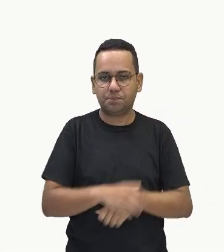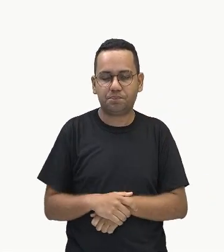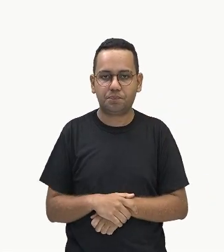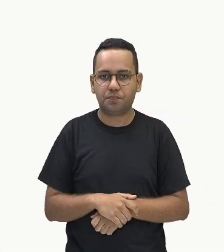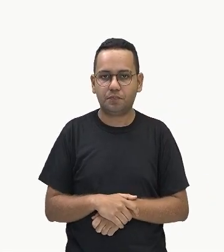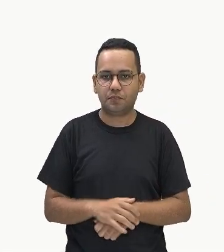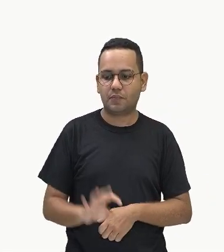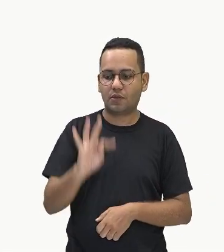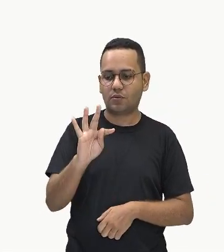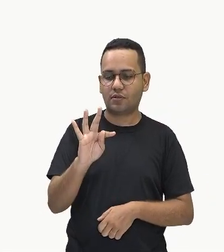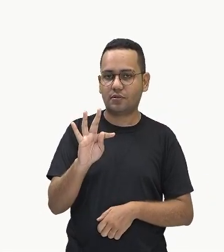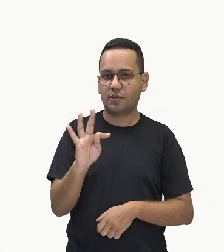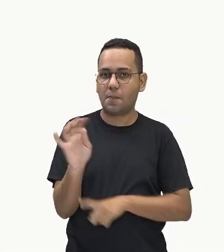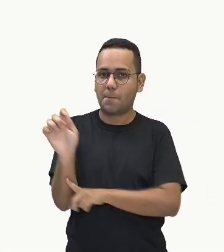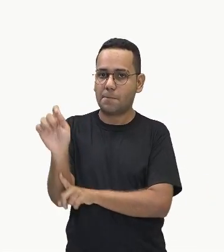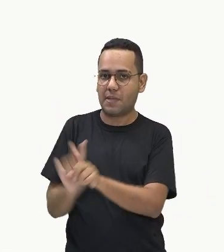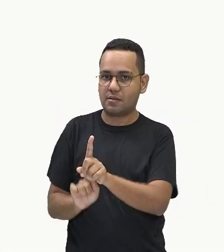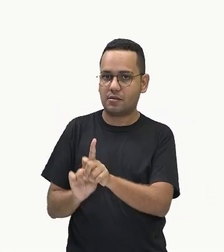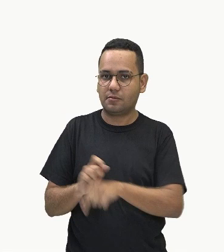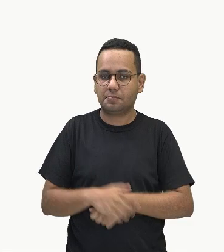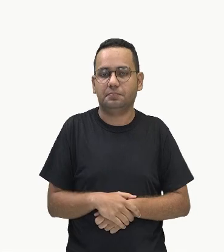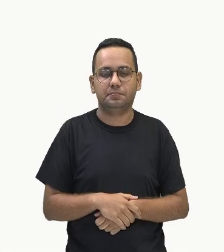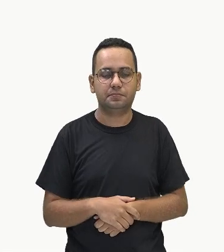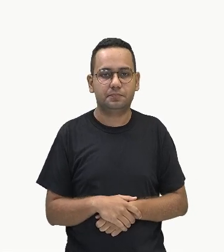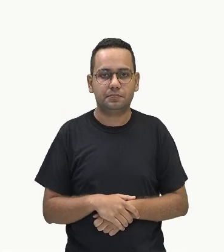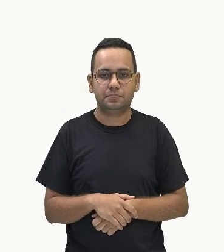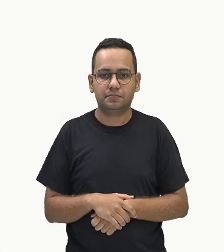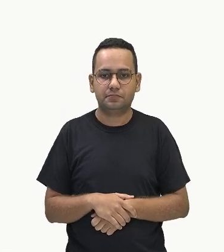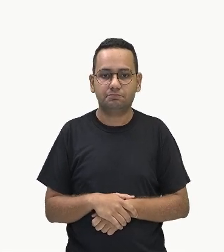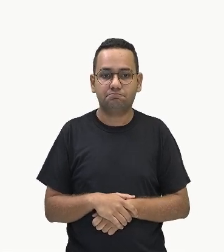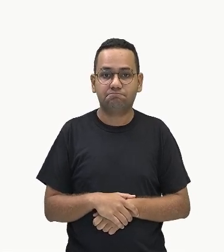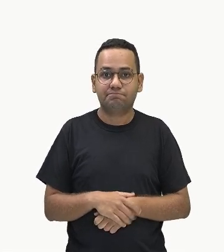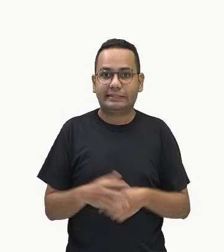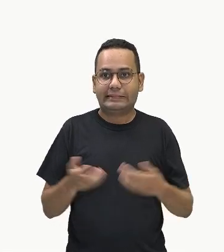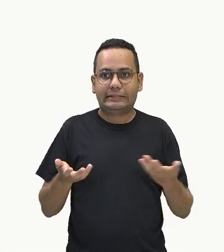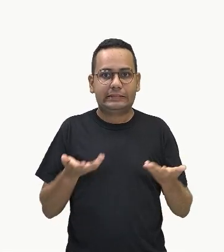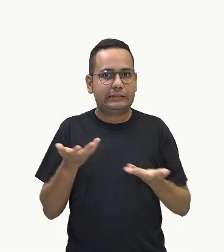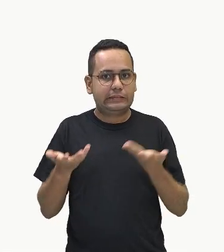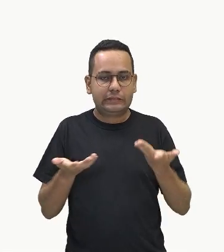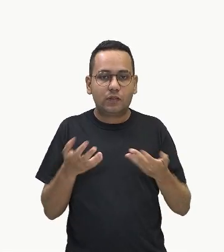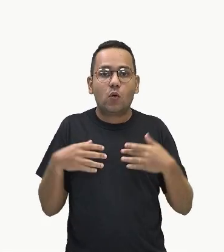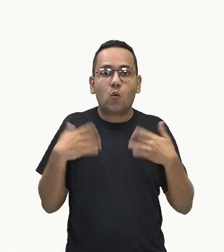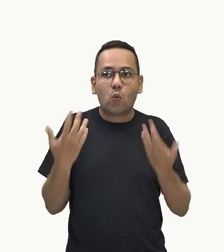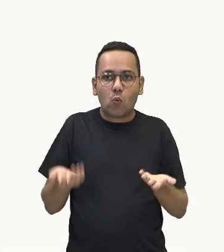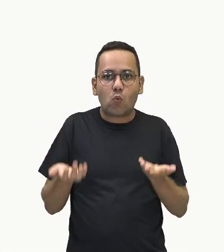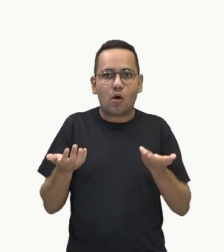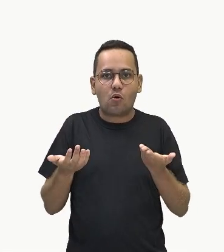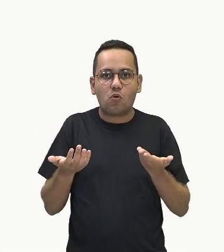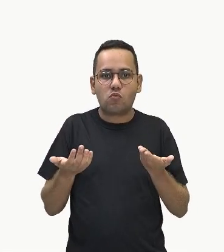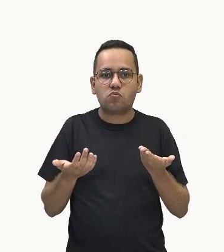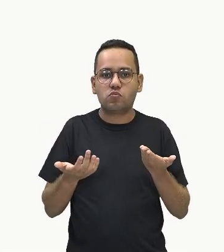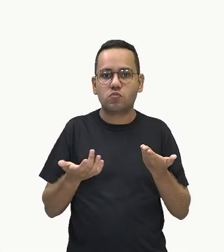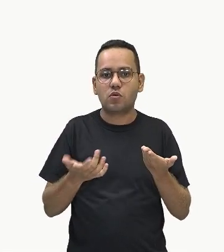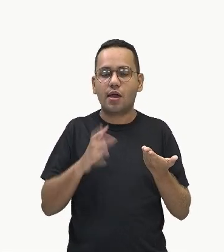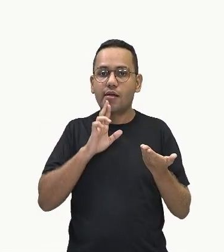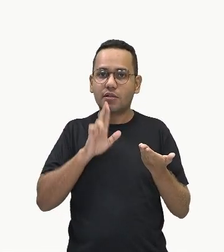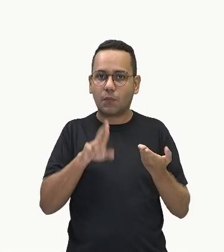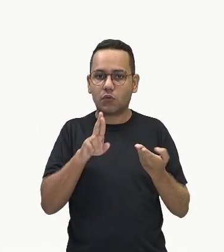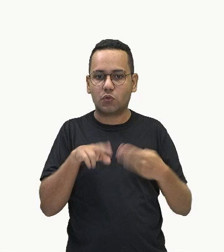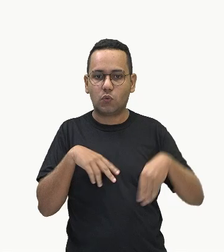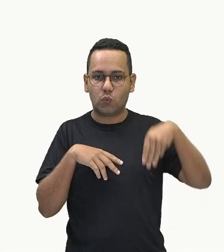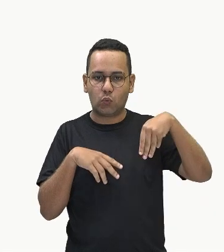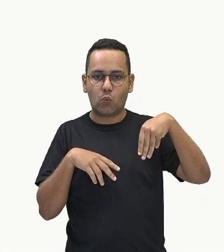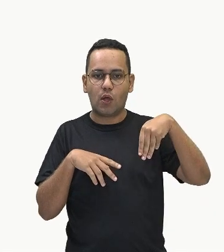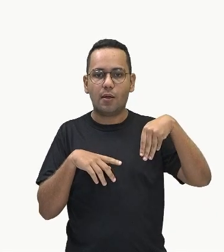e o meu tempo está em meses. E agora, qual o valor do montante